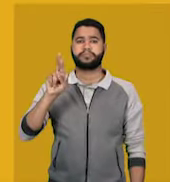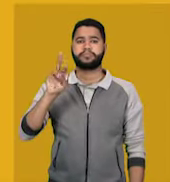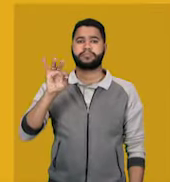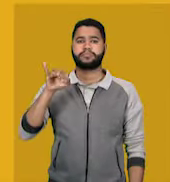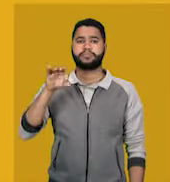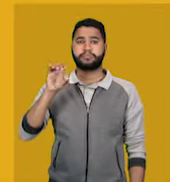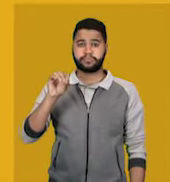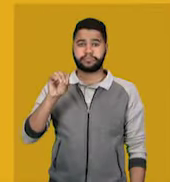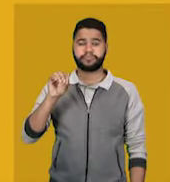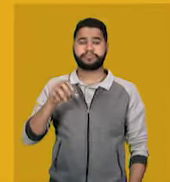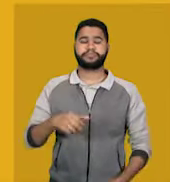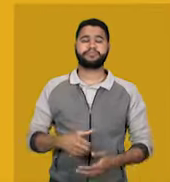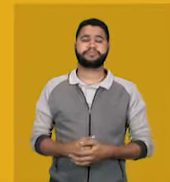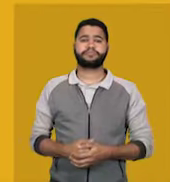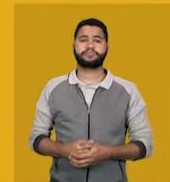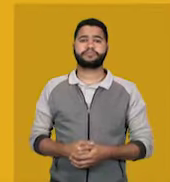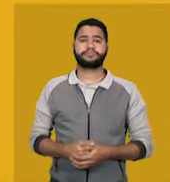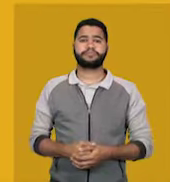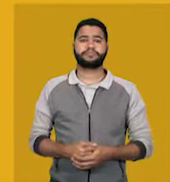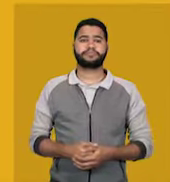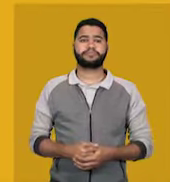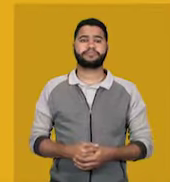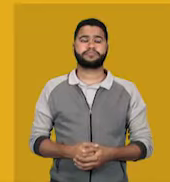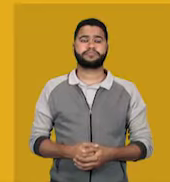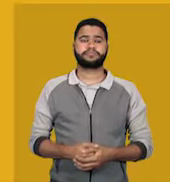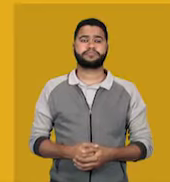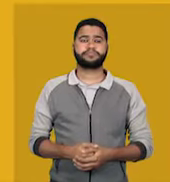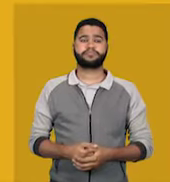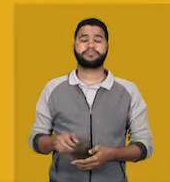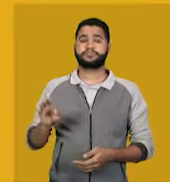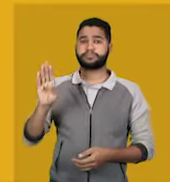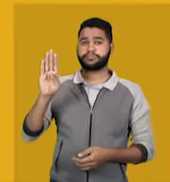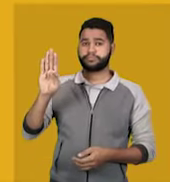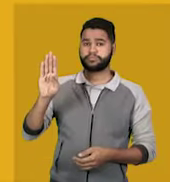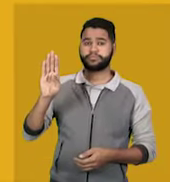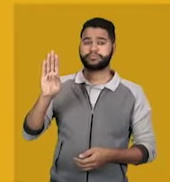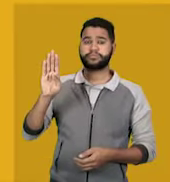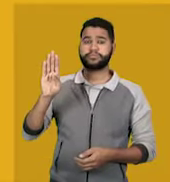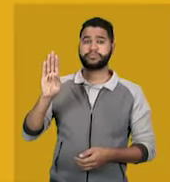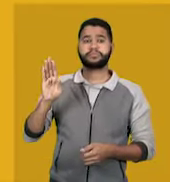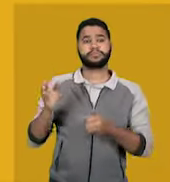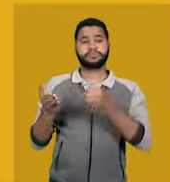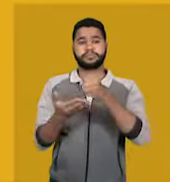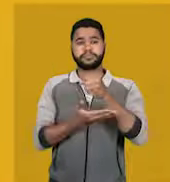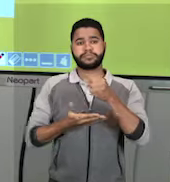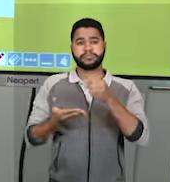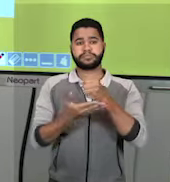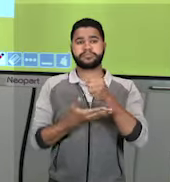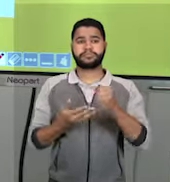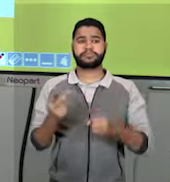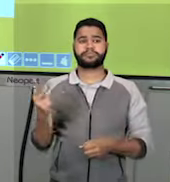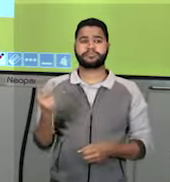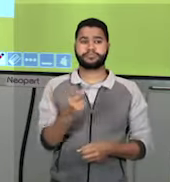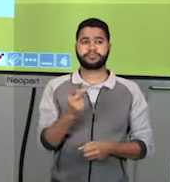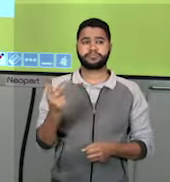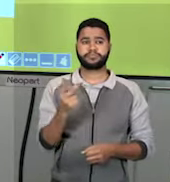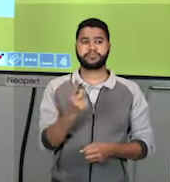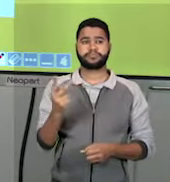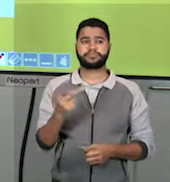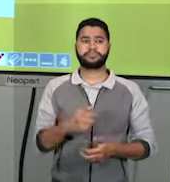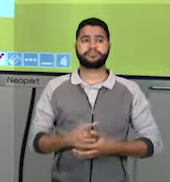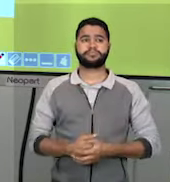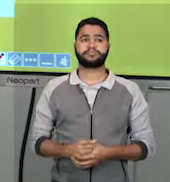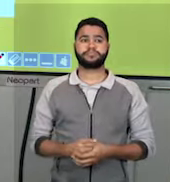ó, da nossa potência. O B vai ser a base em ambos os casos, base do